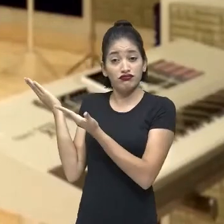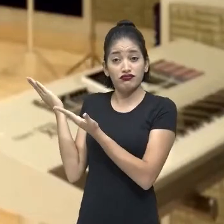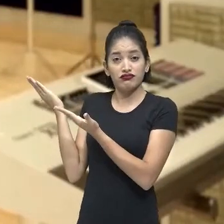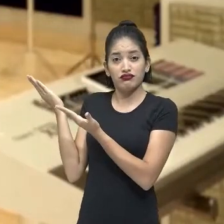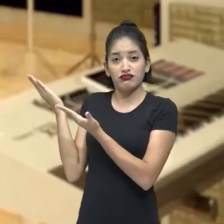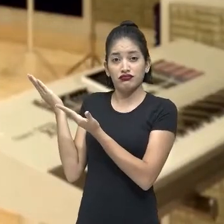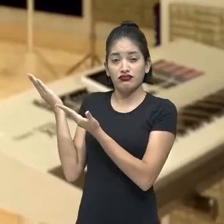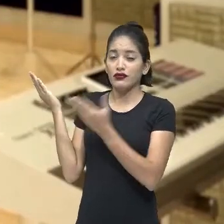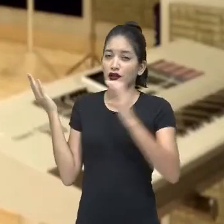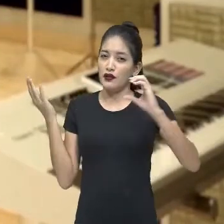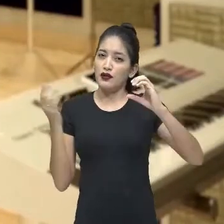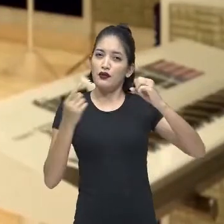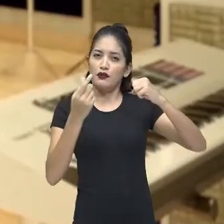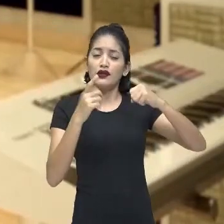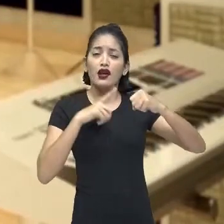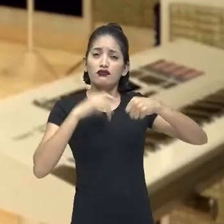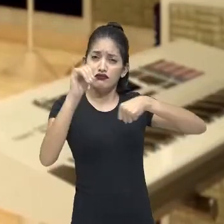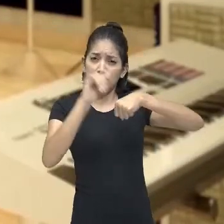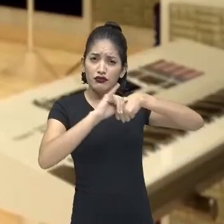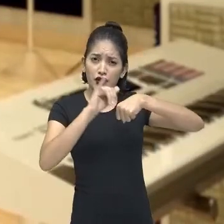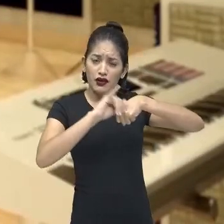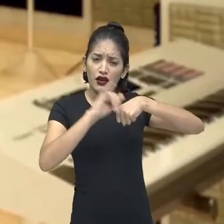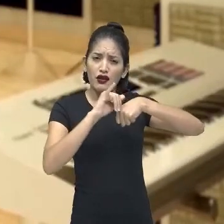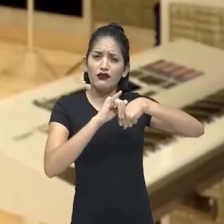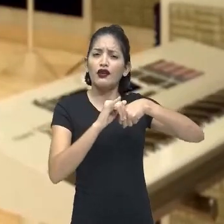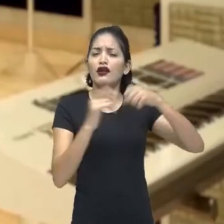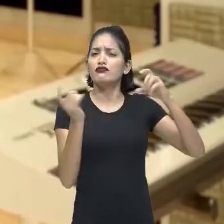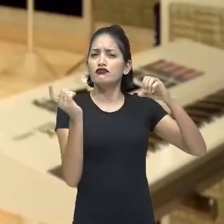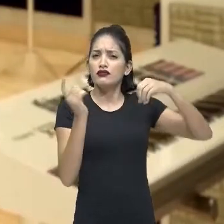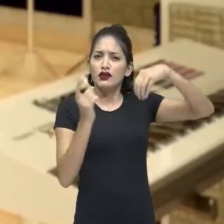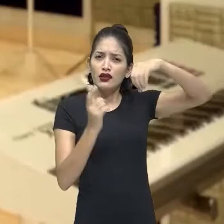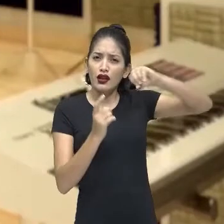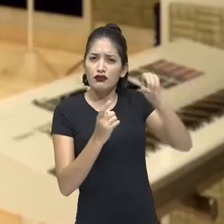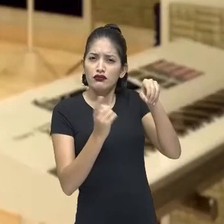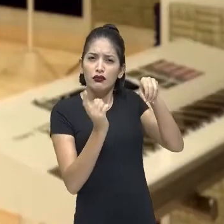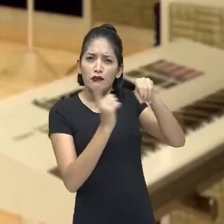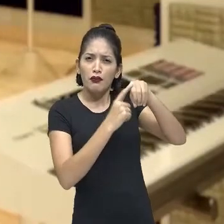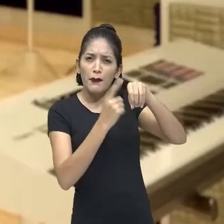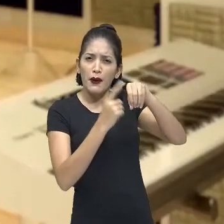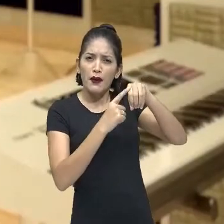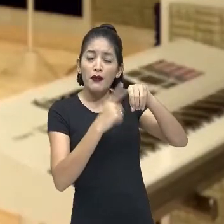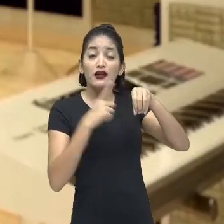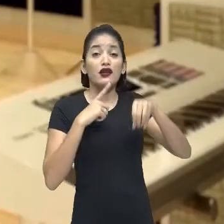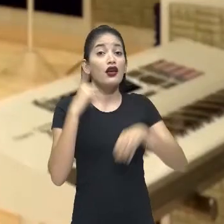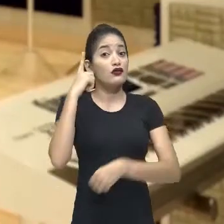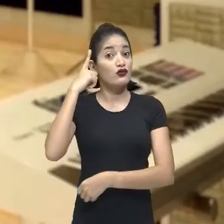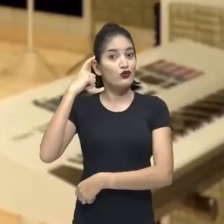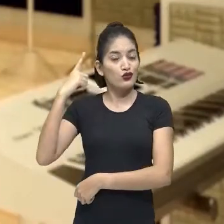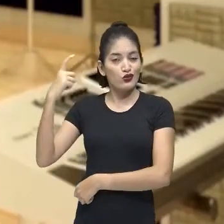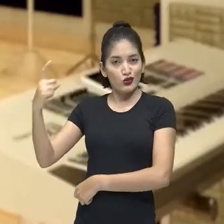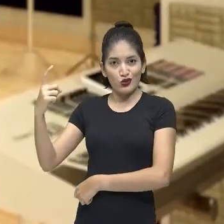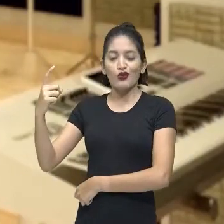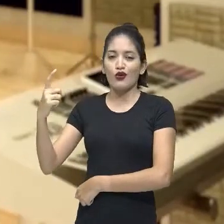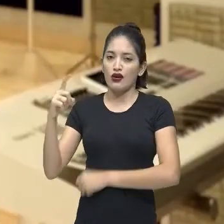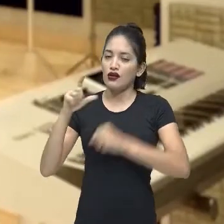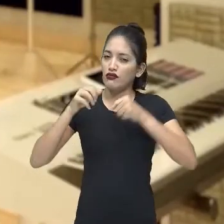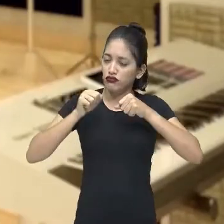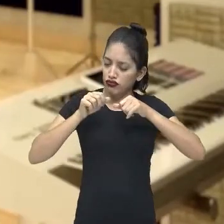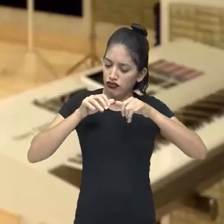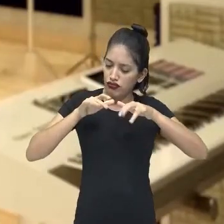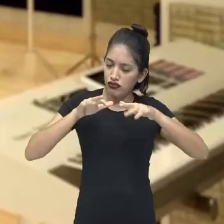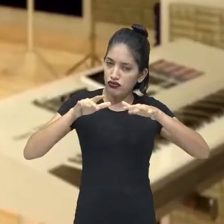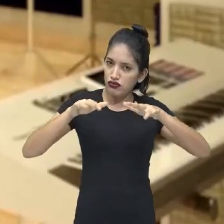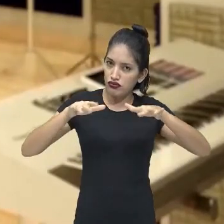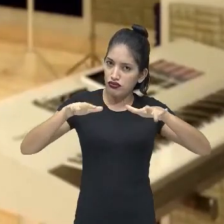O meio lá é o ferro. O ferro, ele está emitindo o som, ele está emitindo a onda.